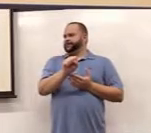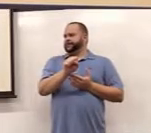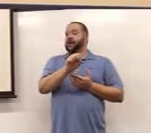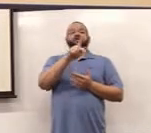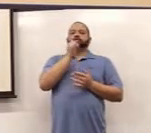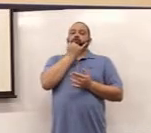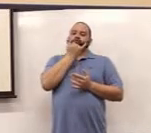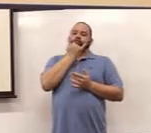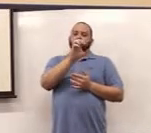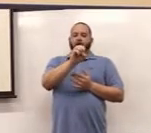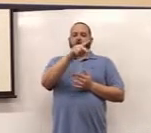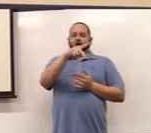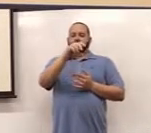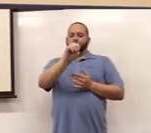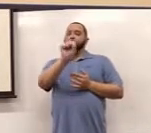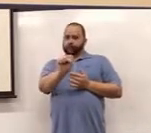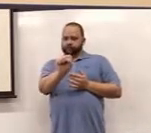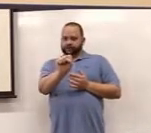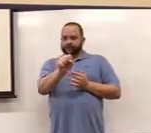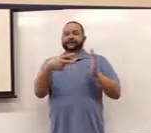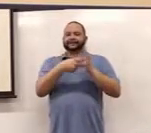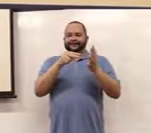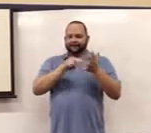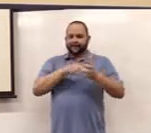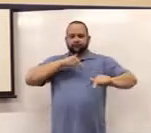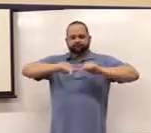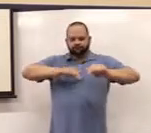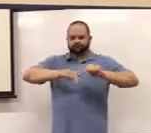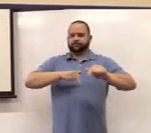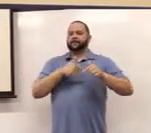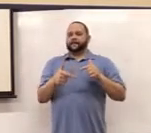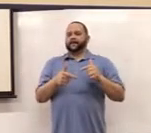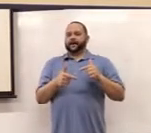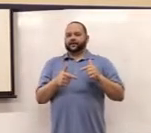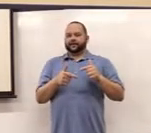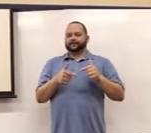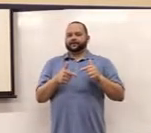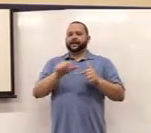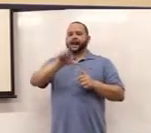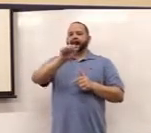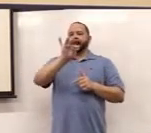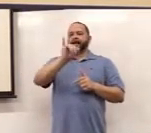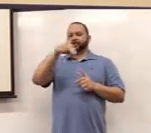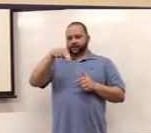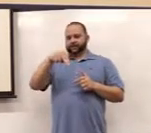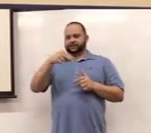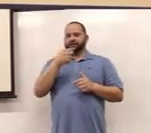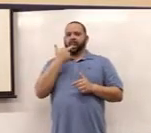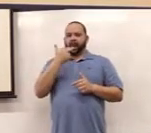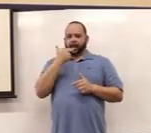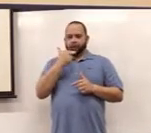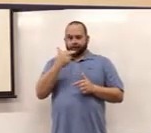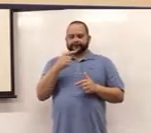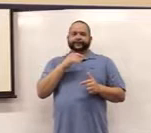Opus é uma palavra em latim que quer dizer trabalho, obra. Então é como se a gente organizasse as músicas dele em